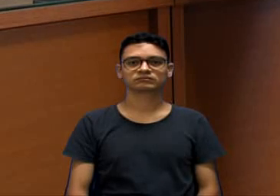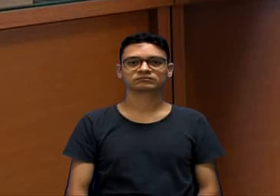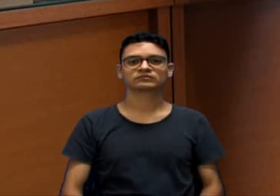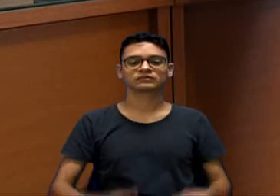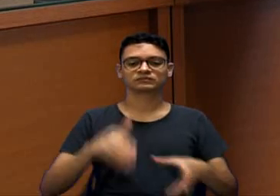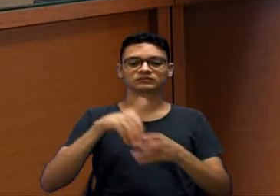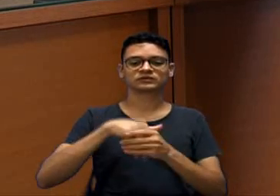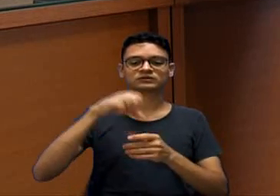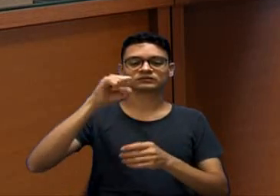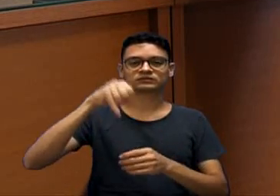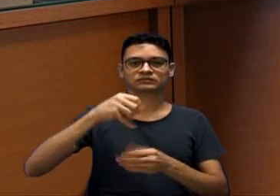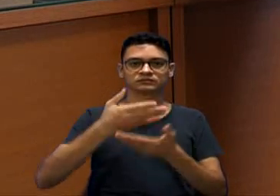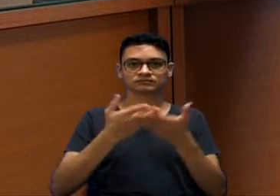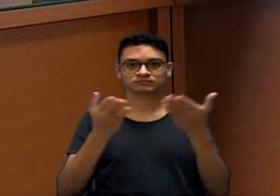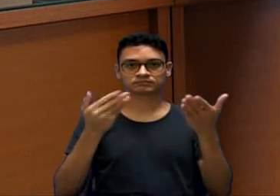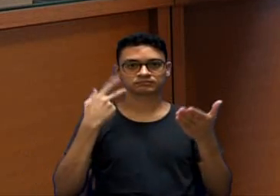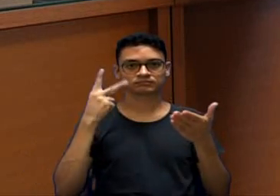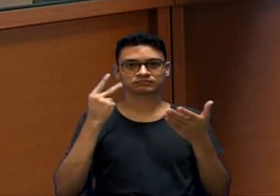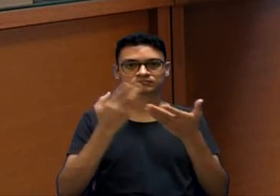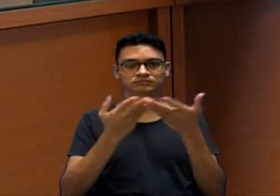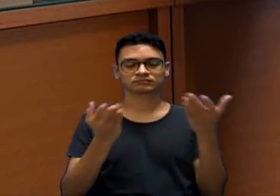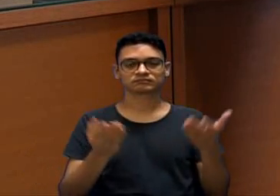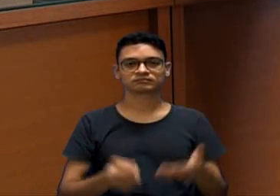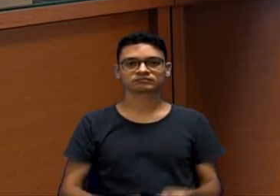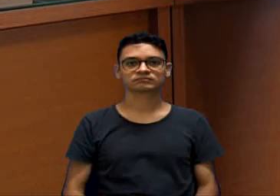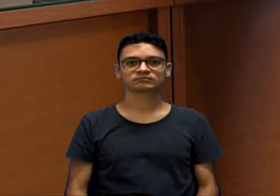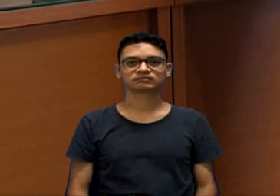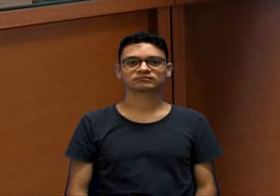Voto sim, senhores vereadores.